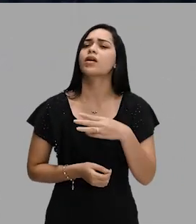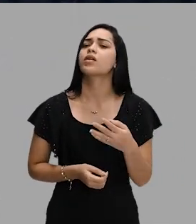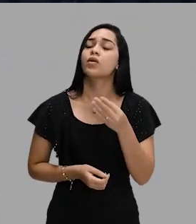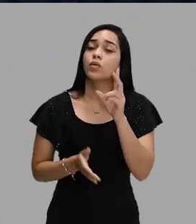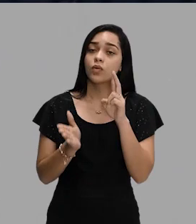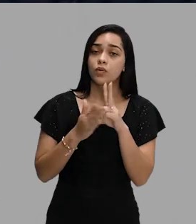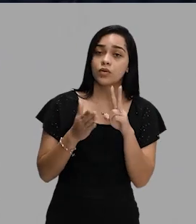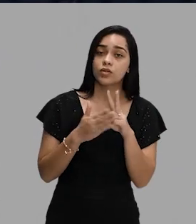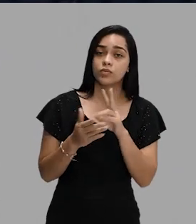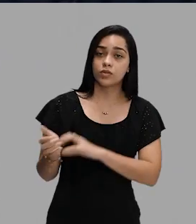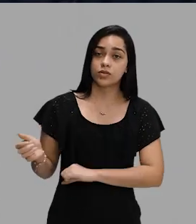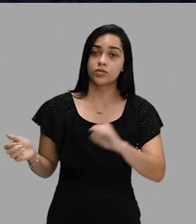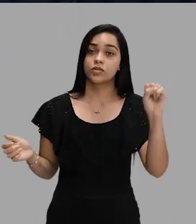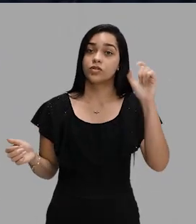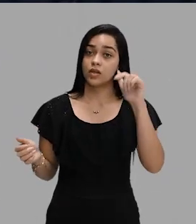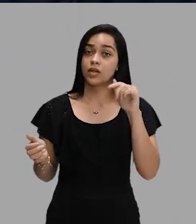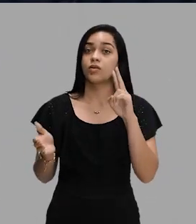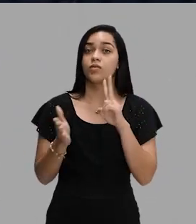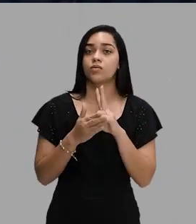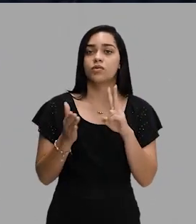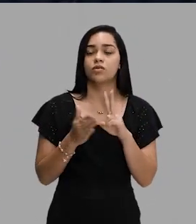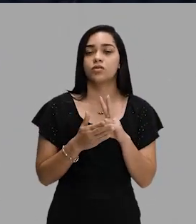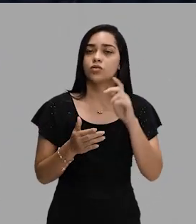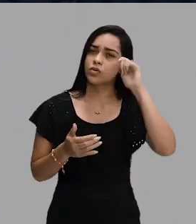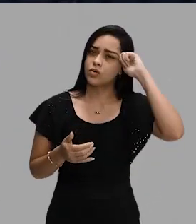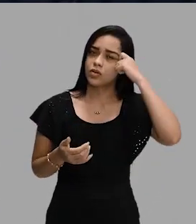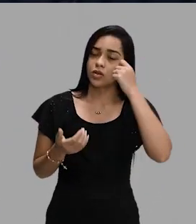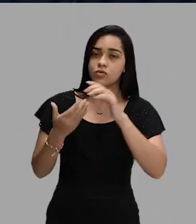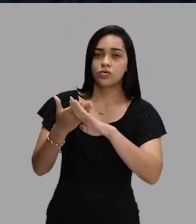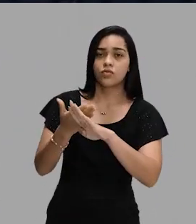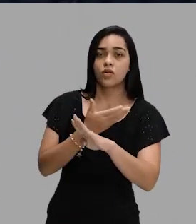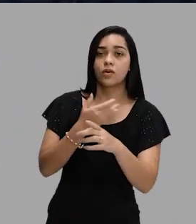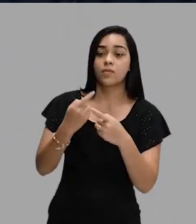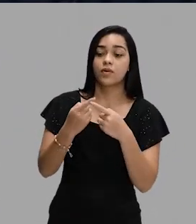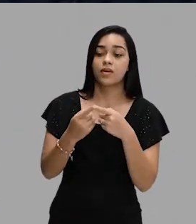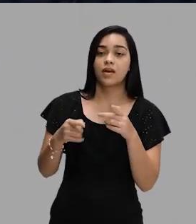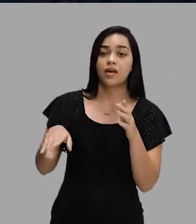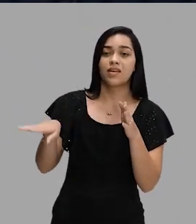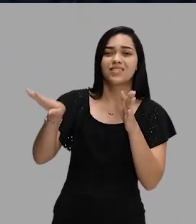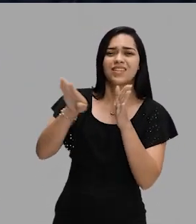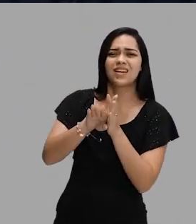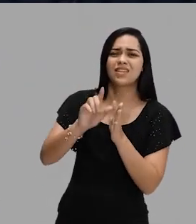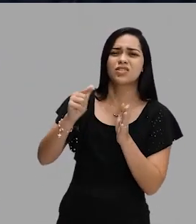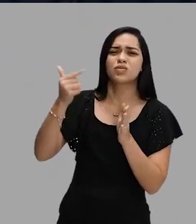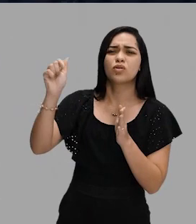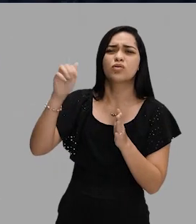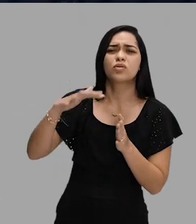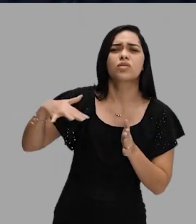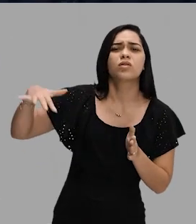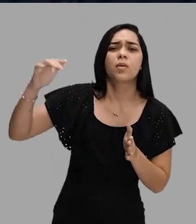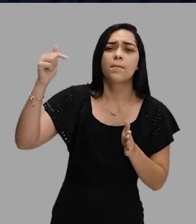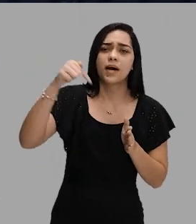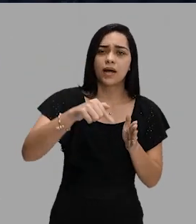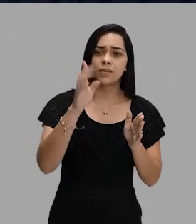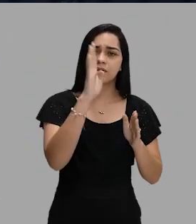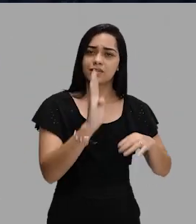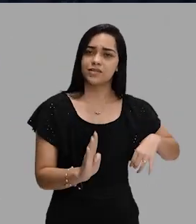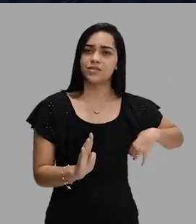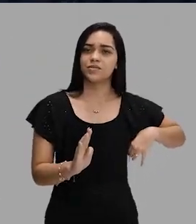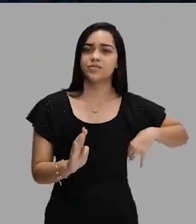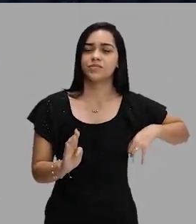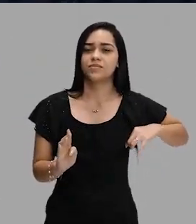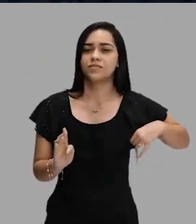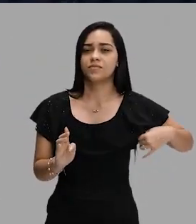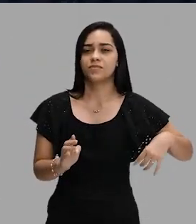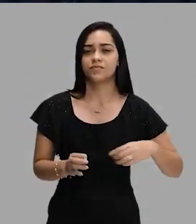portanto, esse herói é o índio. O negro fica de fora por conta dessa vinda de outro continente para cá, para o Brasil. Vamos continuar nossa